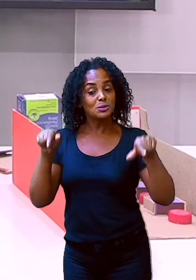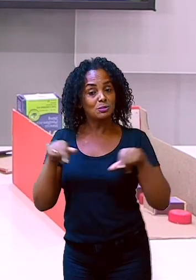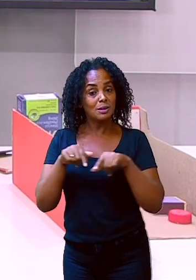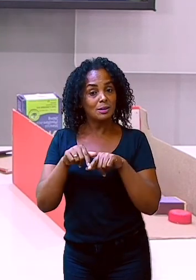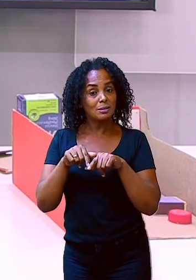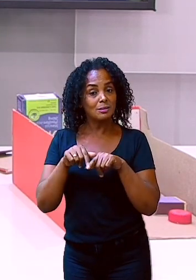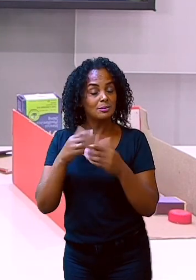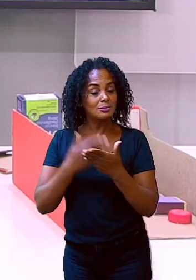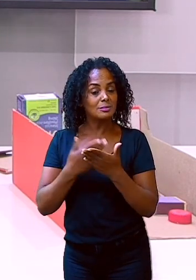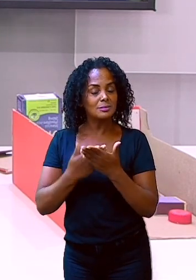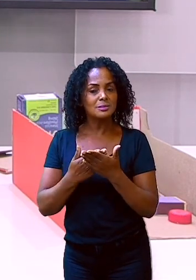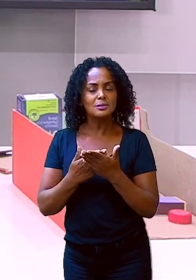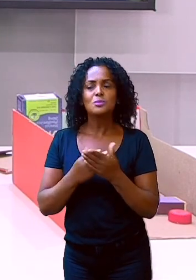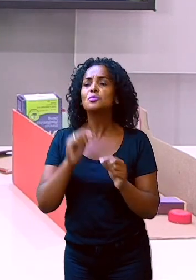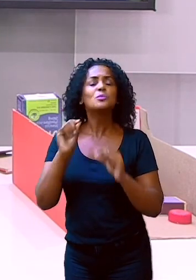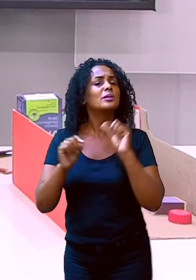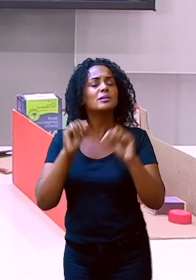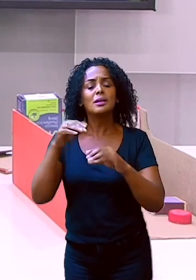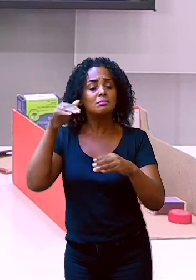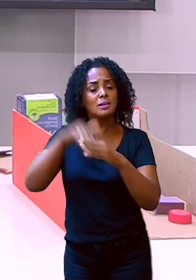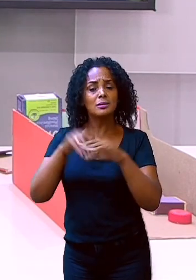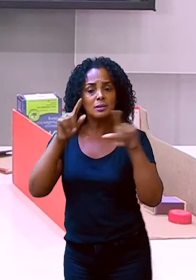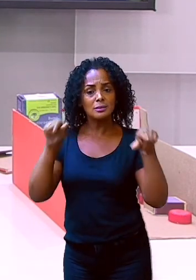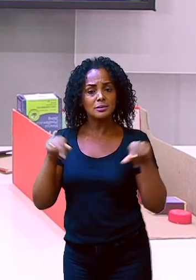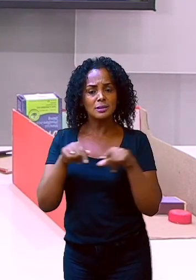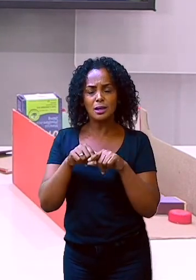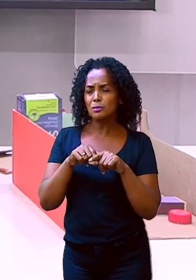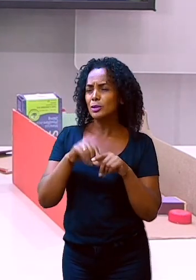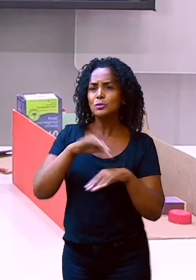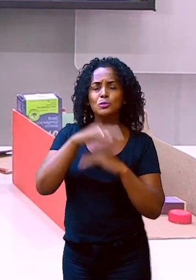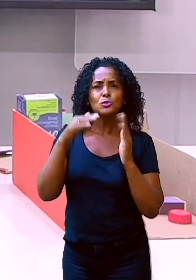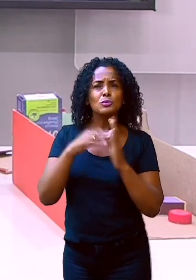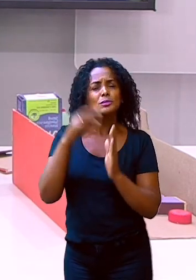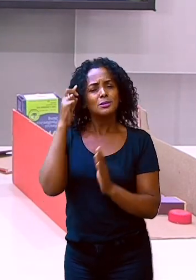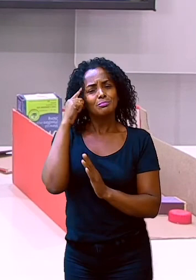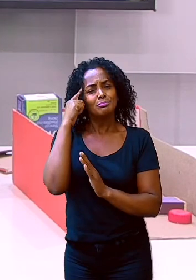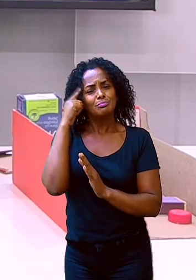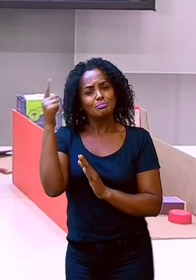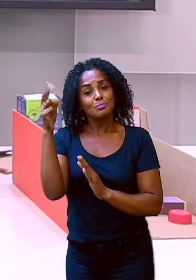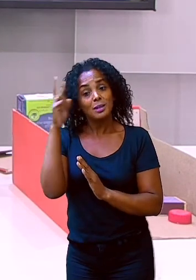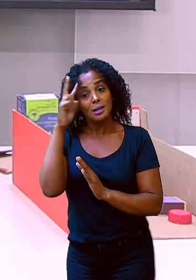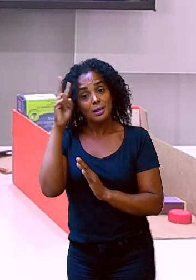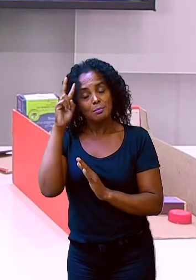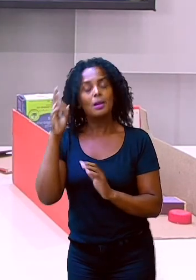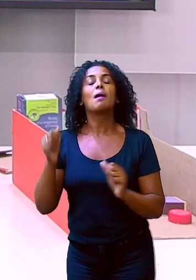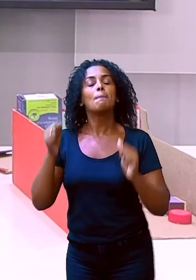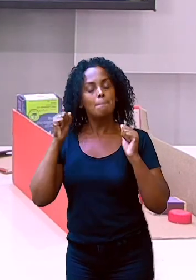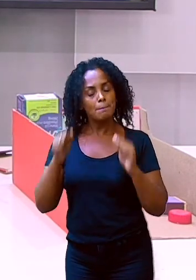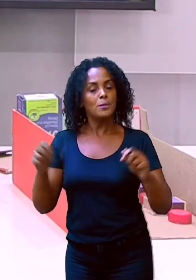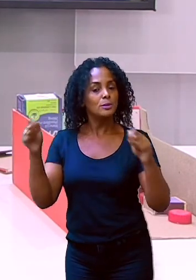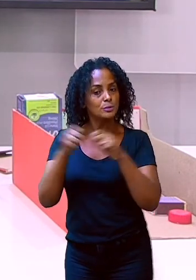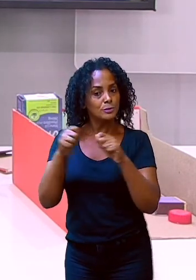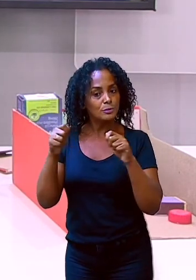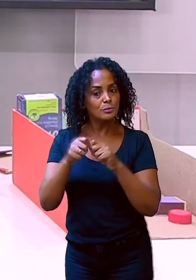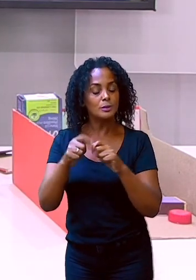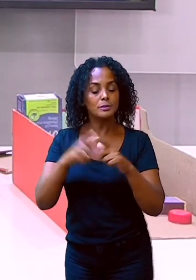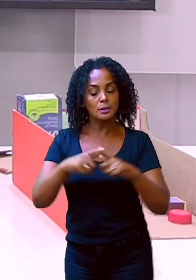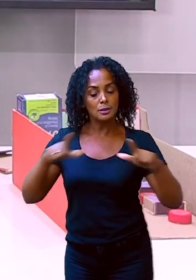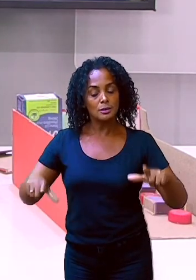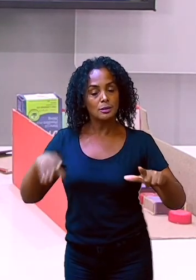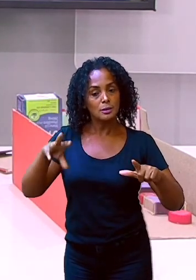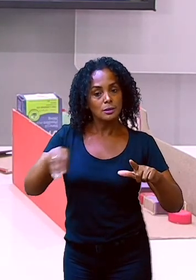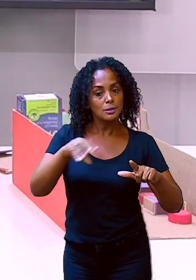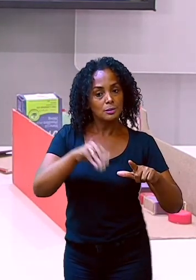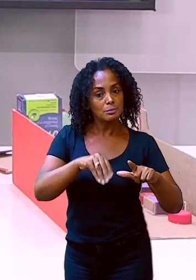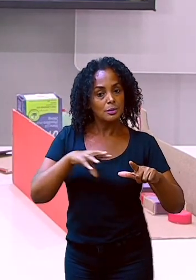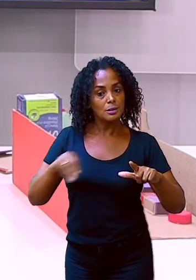atividade? Faça um varal com atividade com barbante, né? Utilize desenhos, corta papéis menores, utilizando os